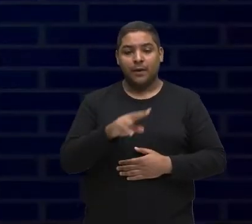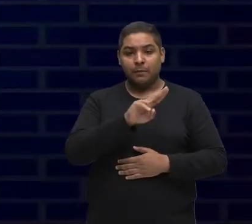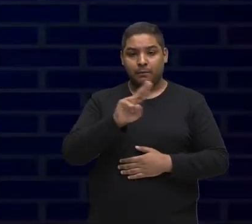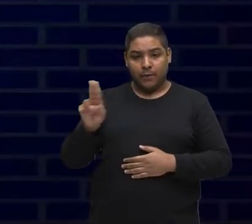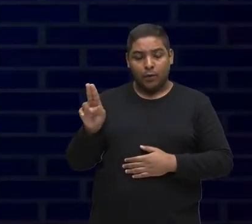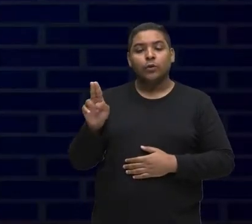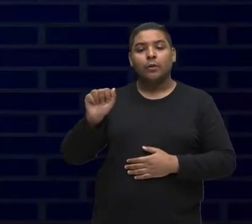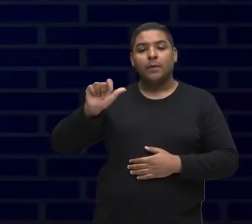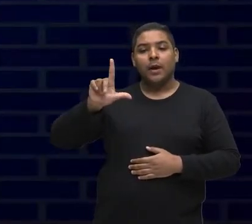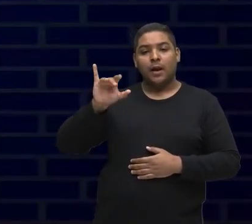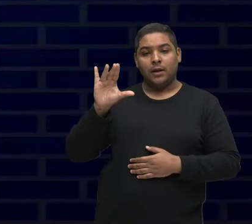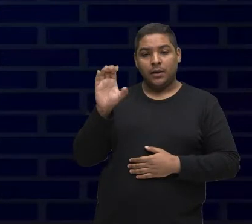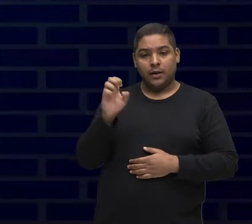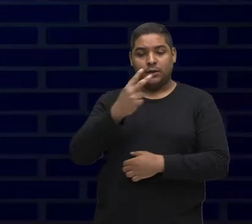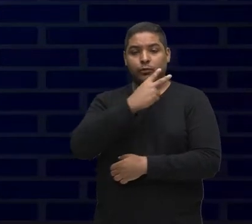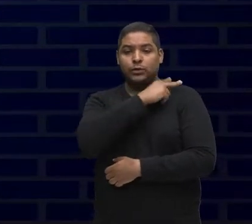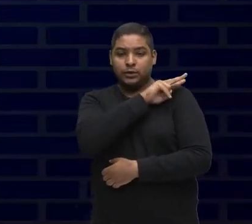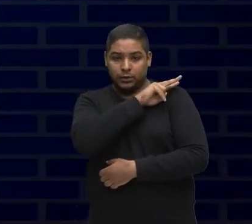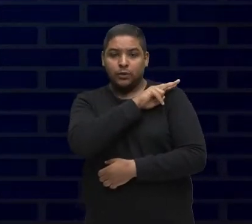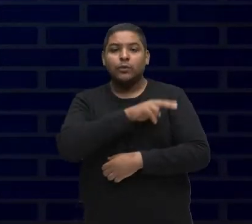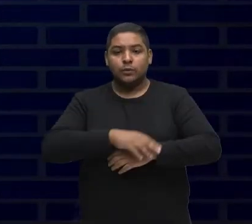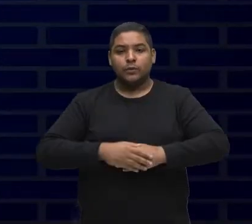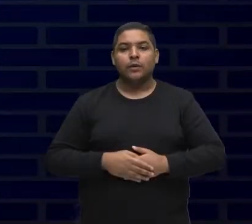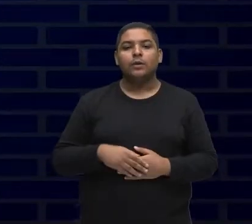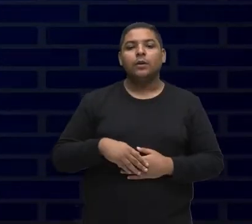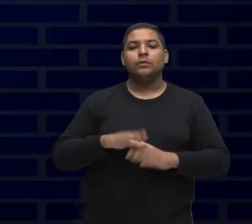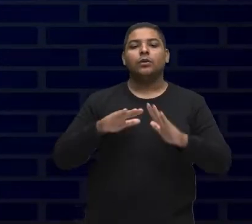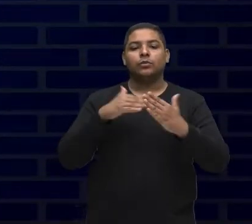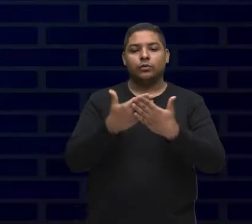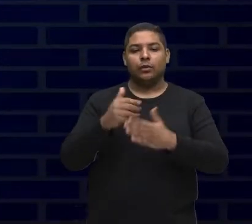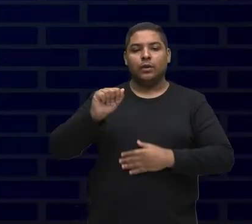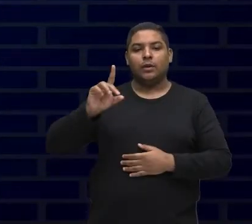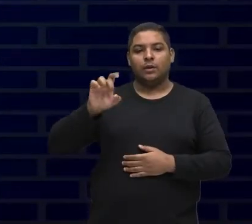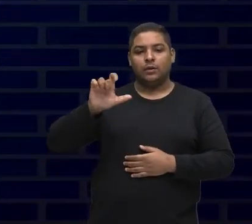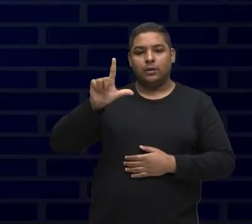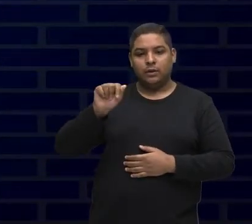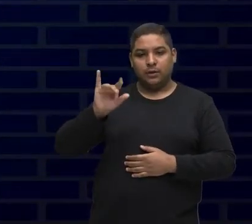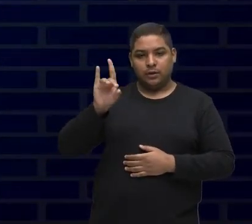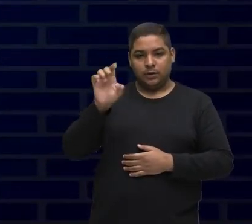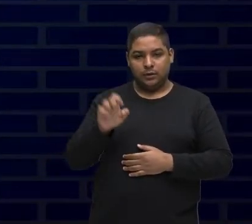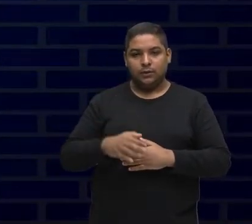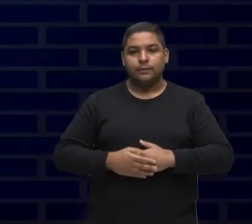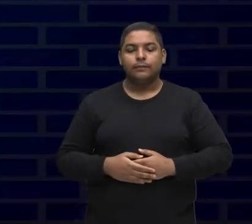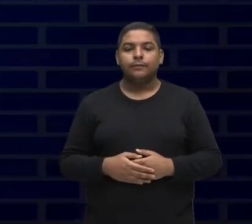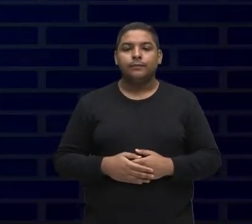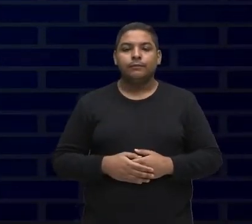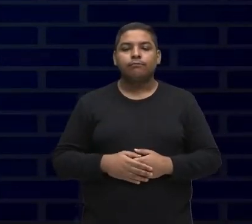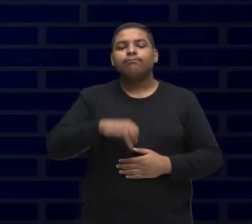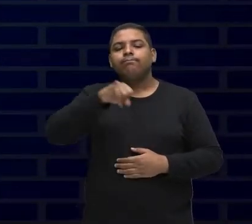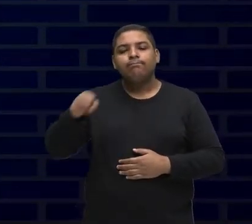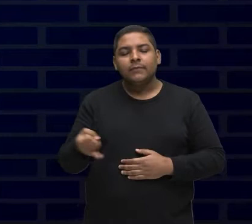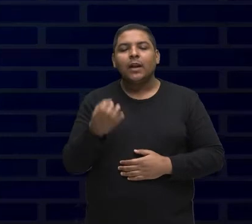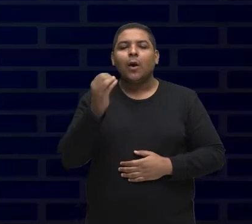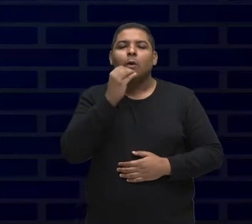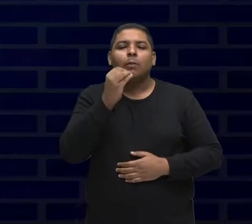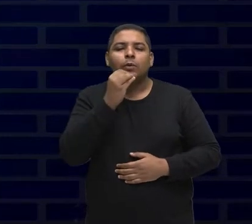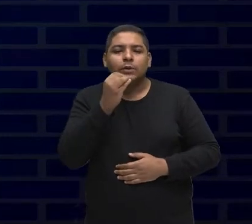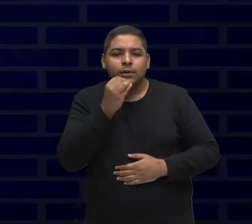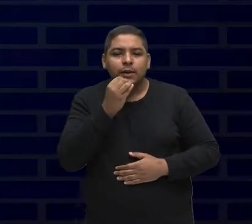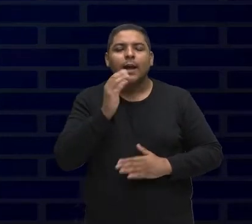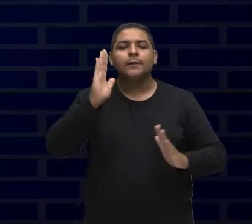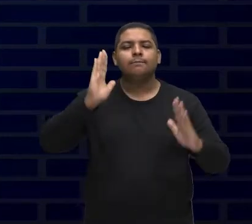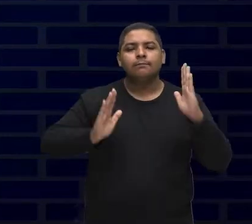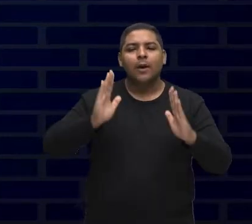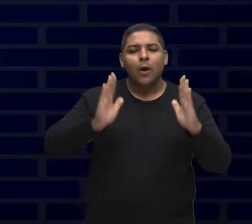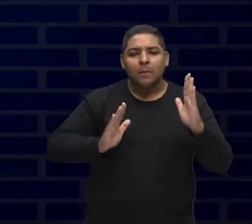Alice Beatriz, eu sou do 2º ano 2 matutino da Escola Estadual Adelaide Tavares de Macedo. Aproveitando a oportunidade e o espaço, eu